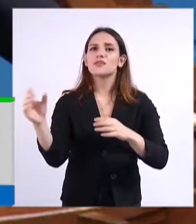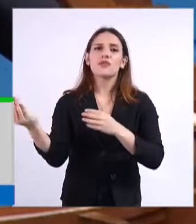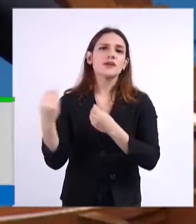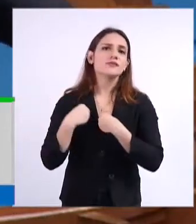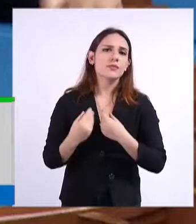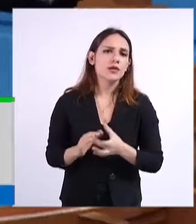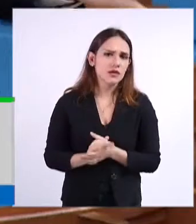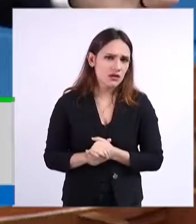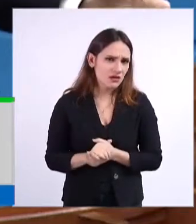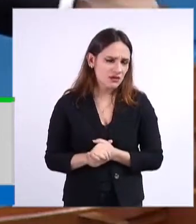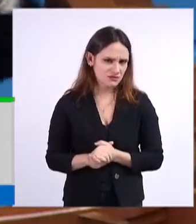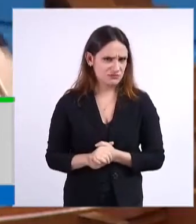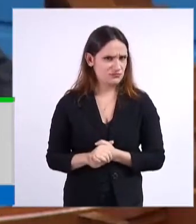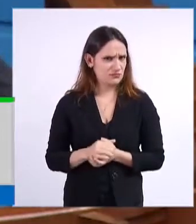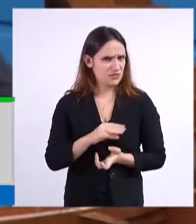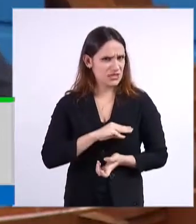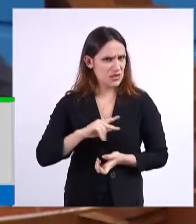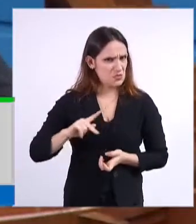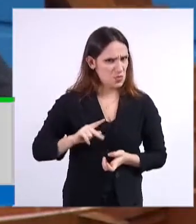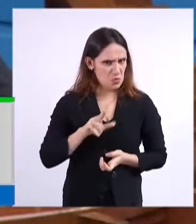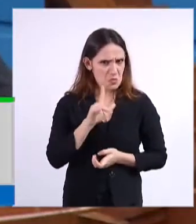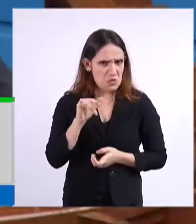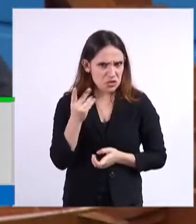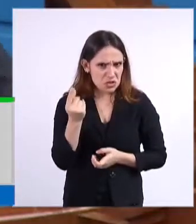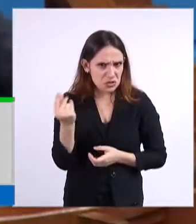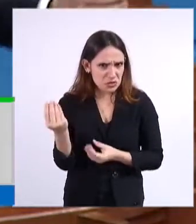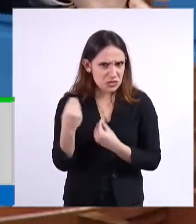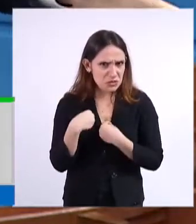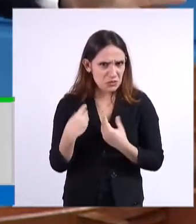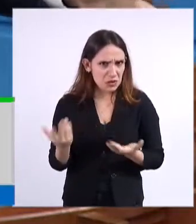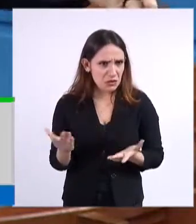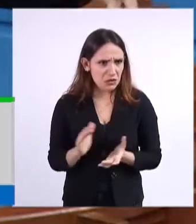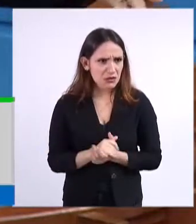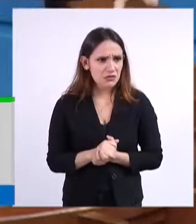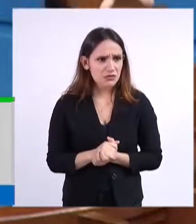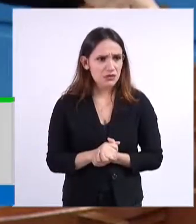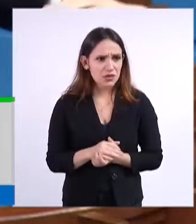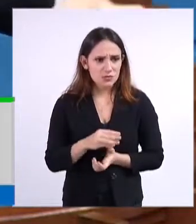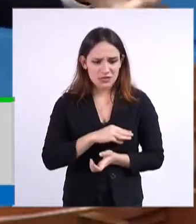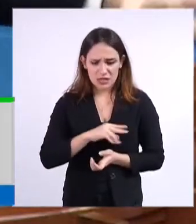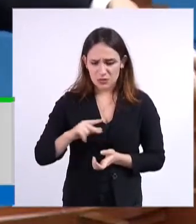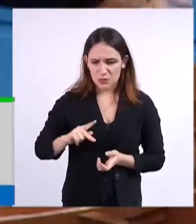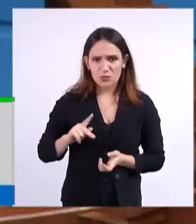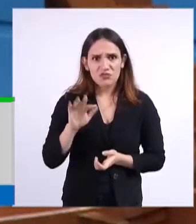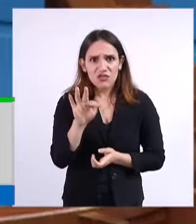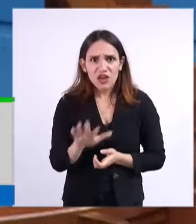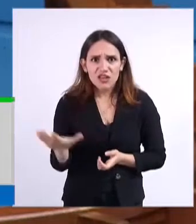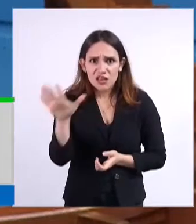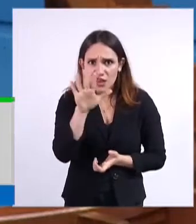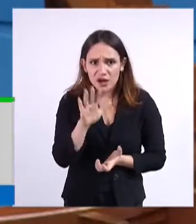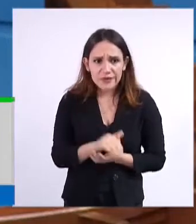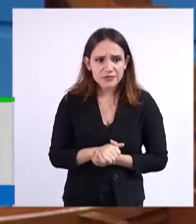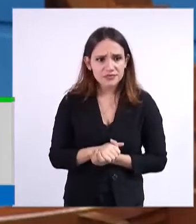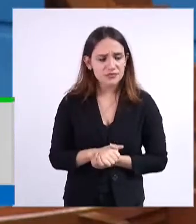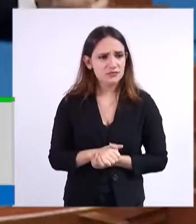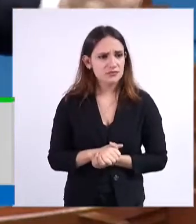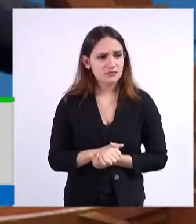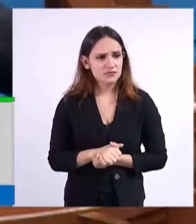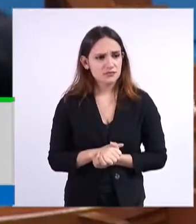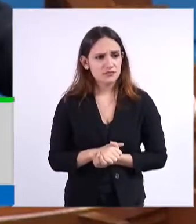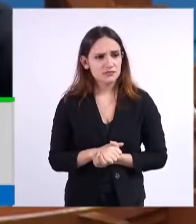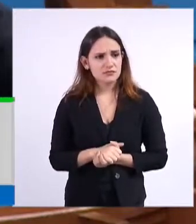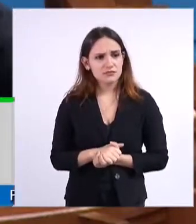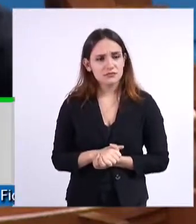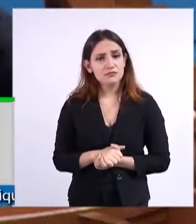administrando. Ministério Público, deputado Dona Evandro de Matos. Ministério Público Federal, a Operação Lava Jato, aqueles meninos que aparecem na televisão